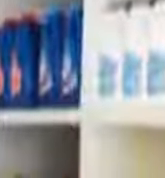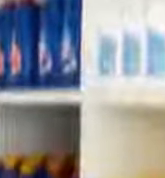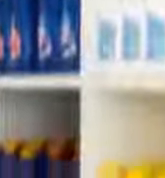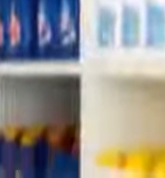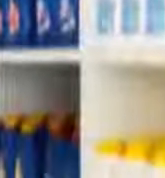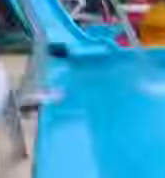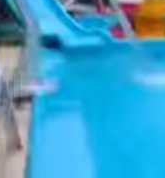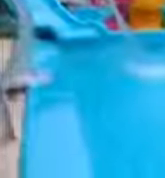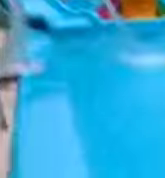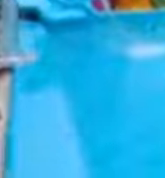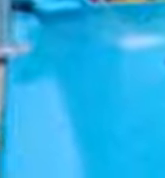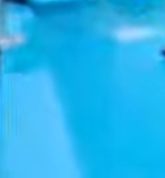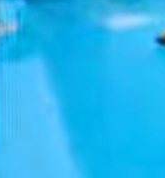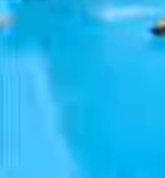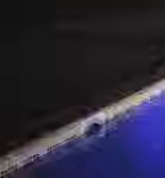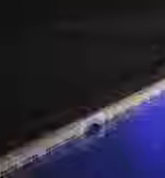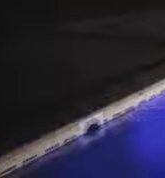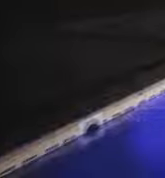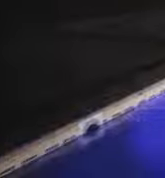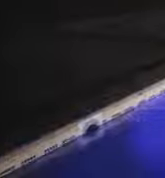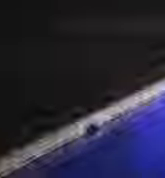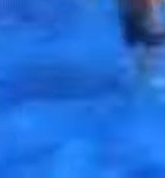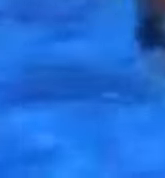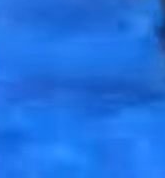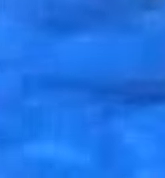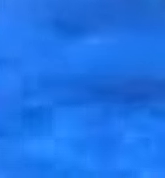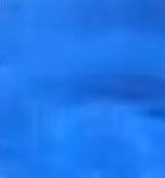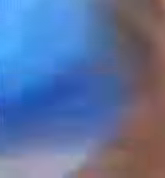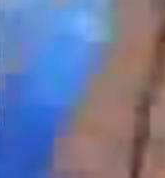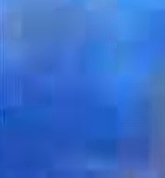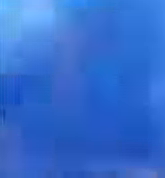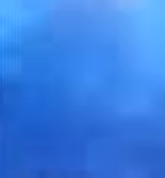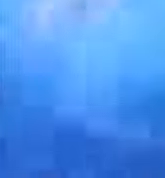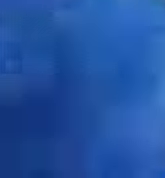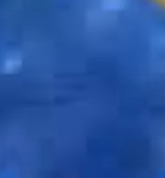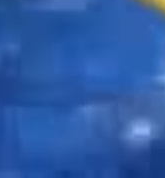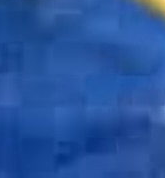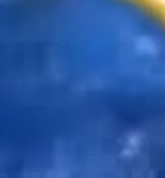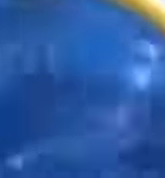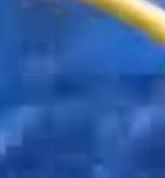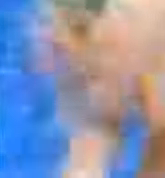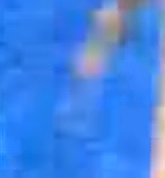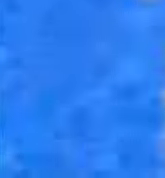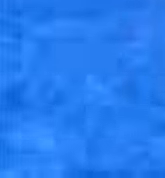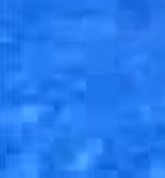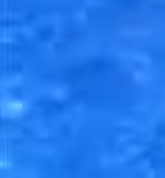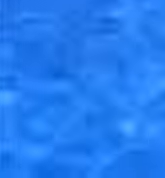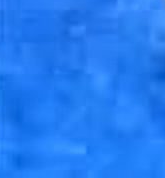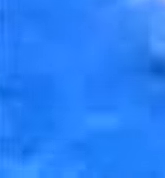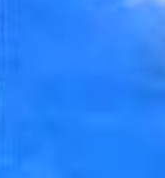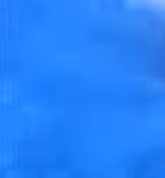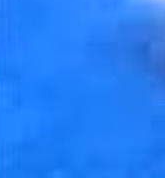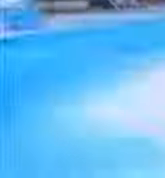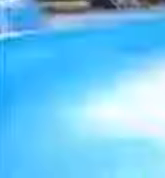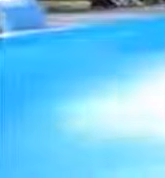mais diversos produtos que vão proporcionar o melhor momento de lazer para você e sua